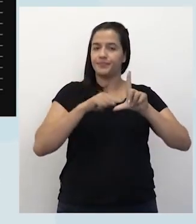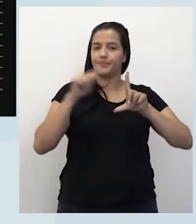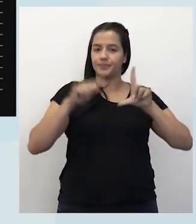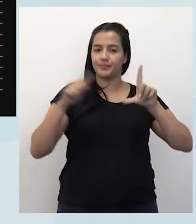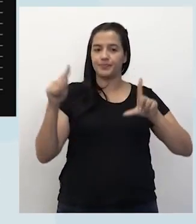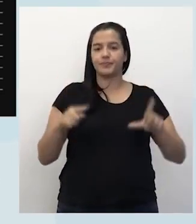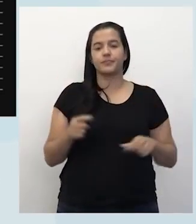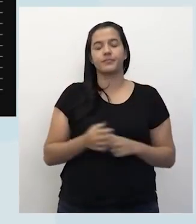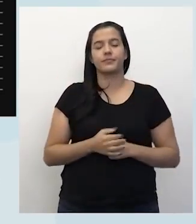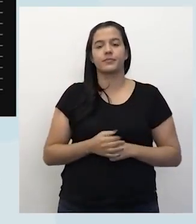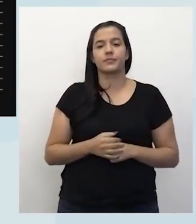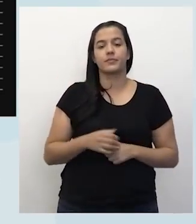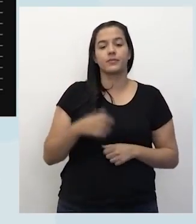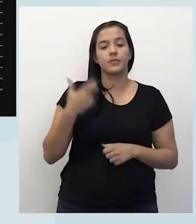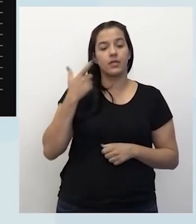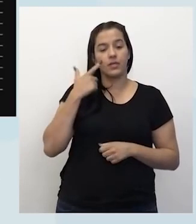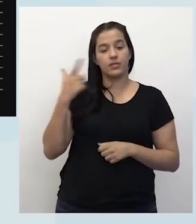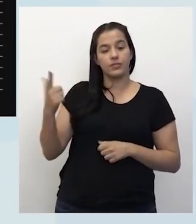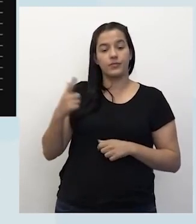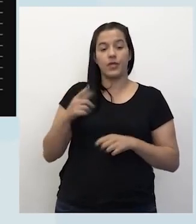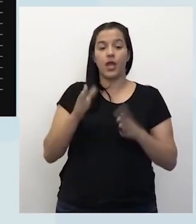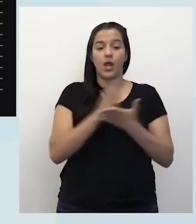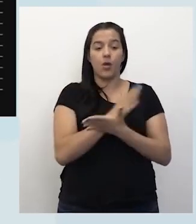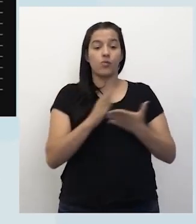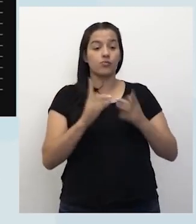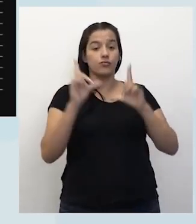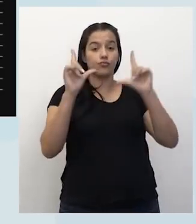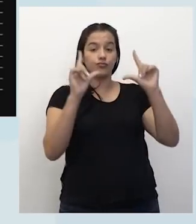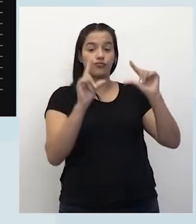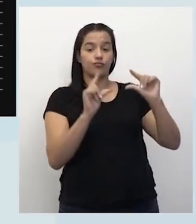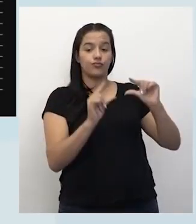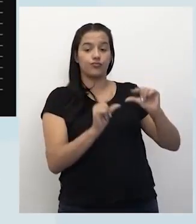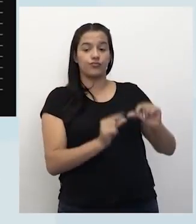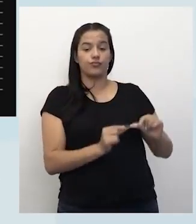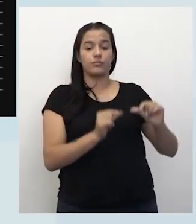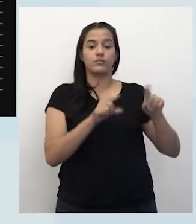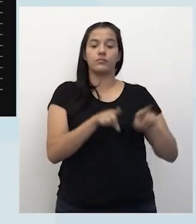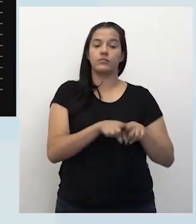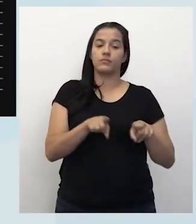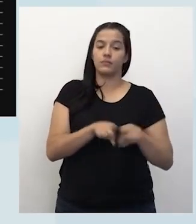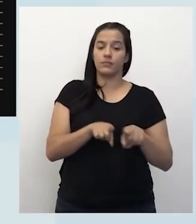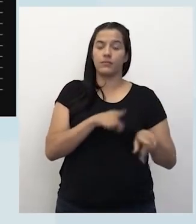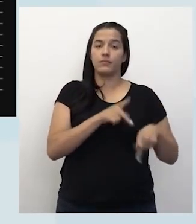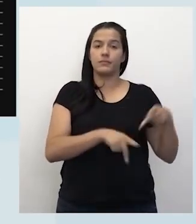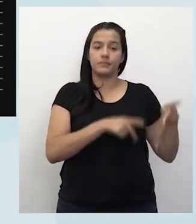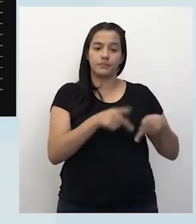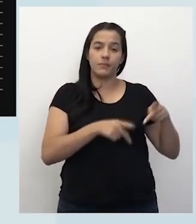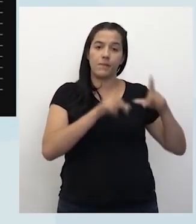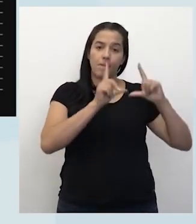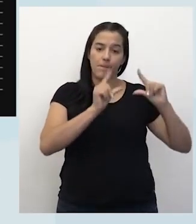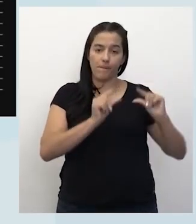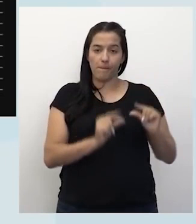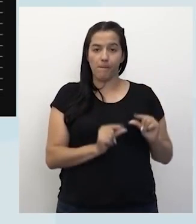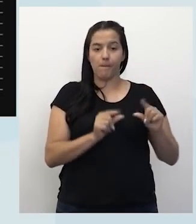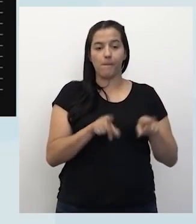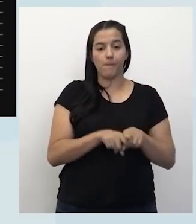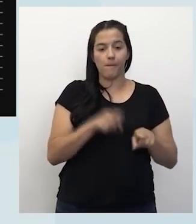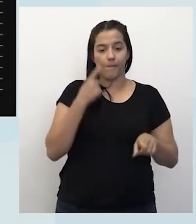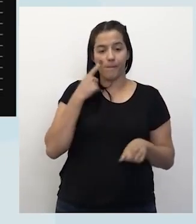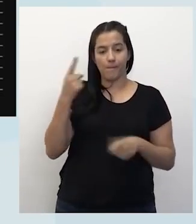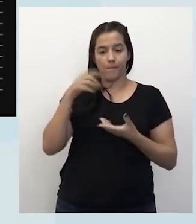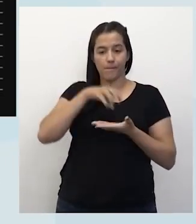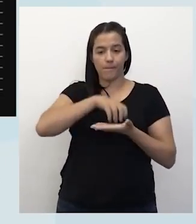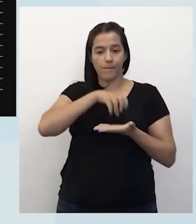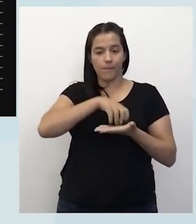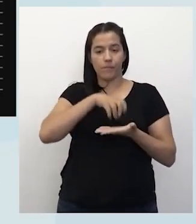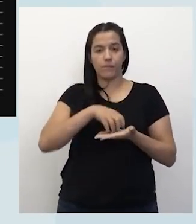América do Norte tendo uma queda, nós temos lá a Oceania, que tem uma baixa população, né, até principal, está bem centralizada na